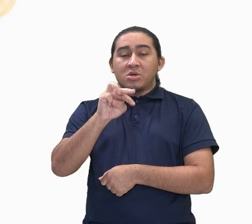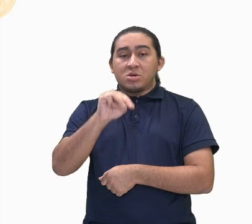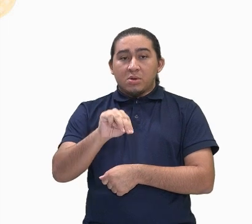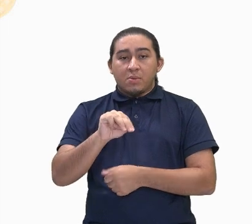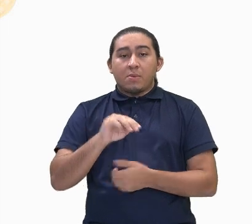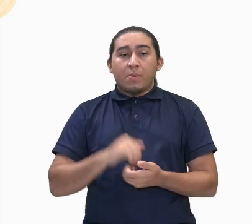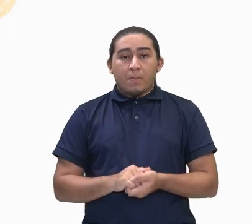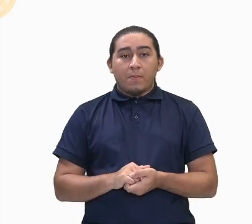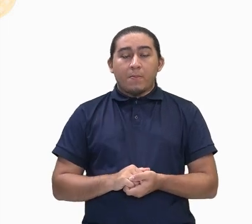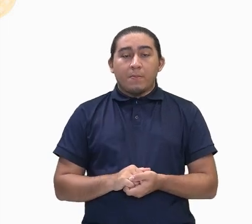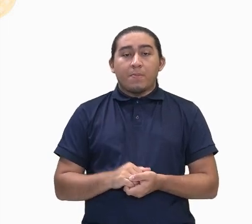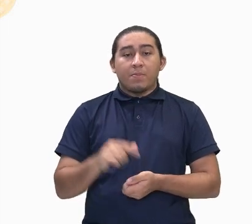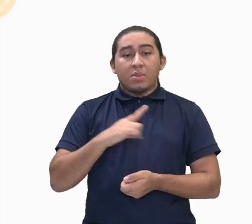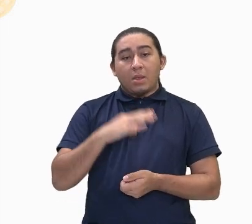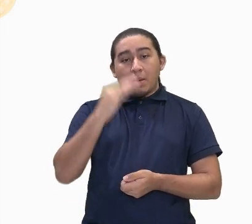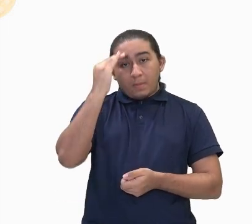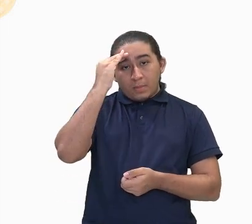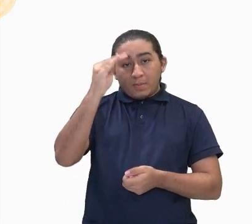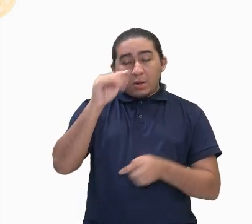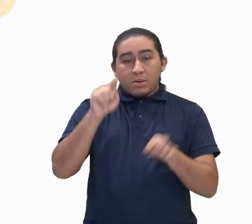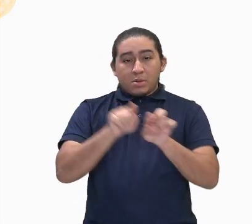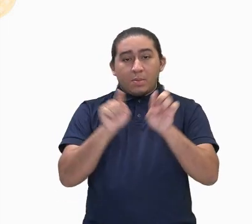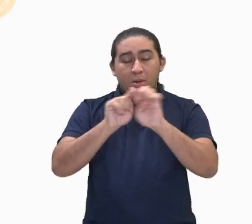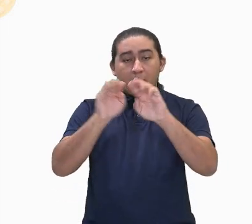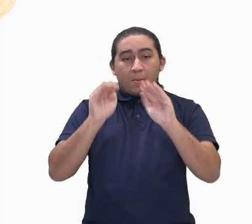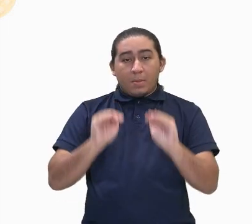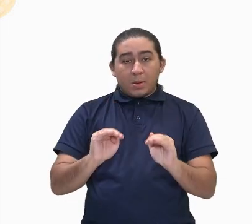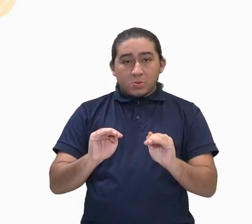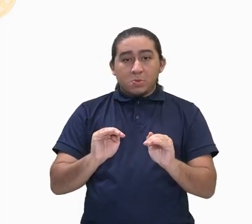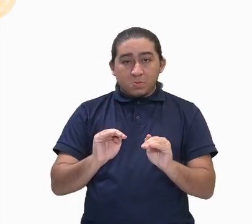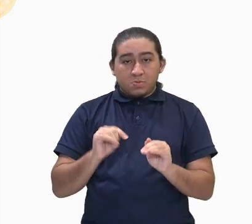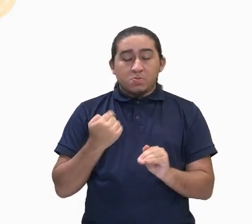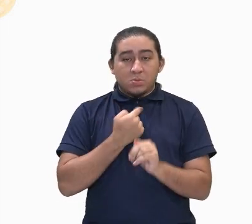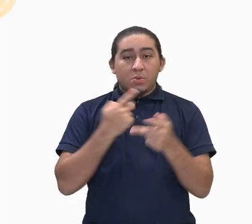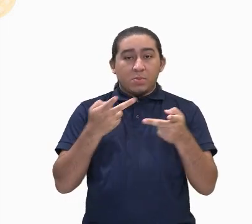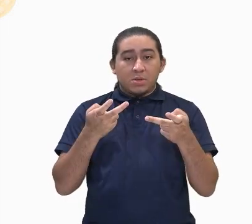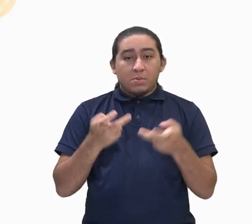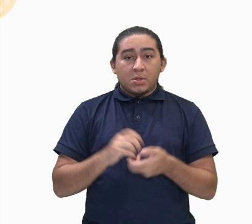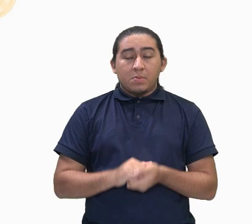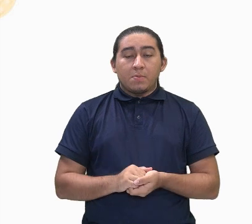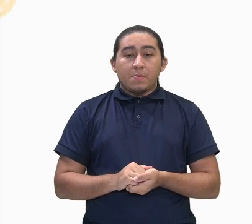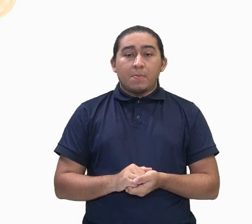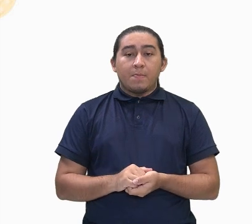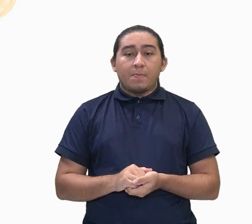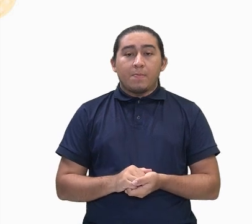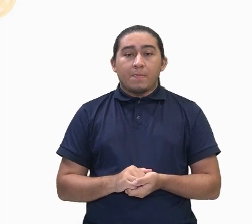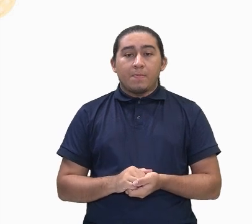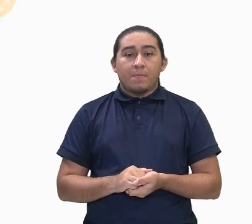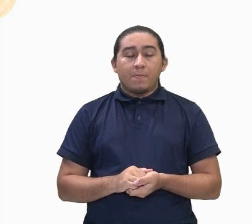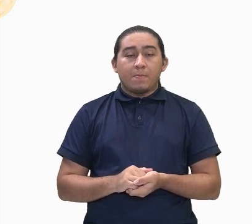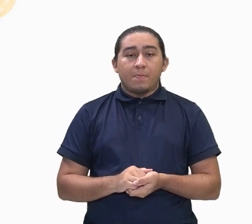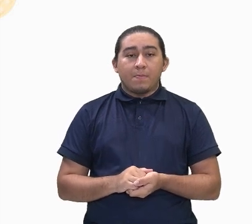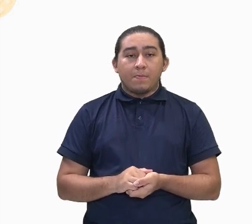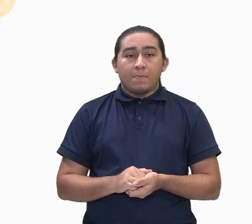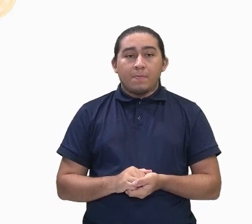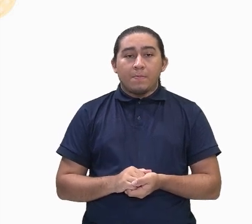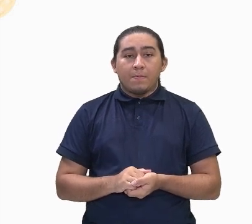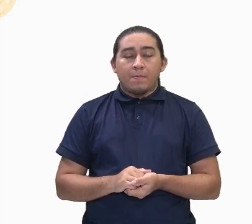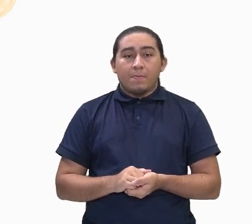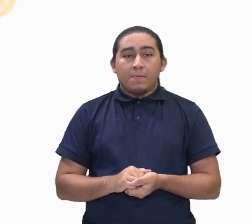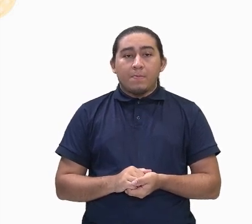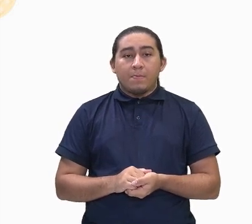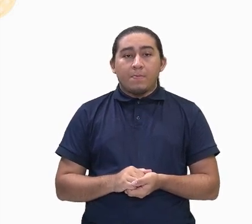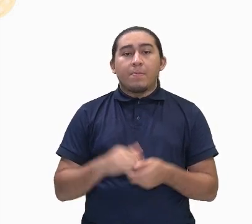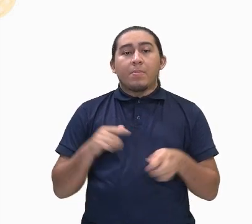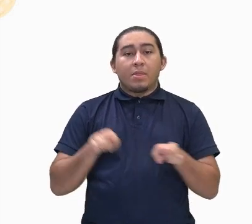tem a cartilagem aí superior e essa cartilagem inferior, como a gente está observando. Além do tecido conjuntivo cartilaginoso, a